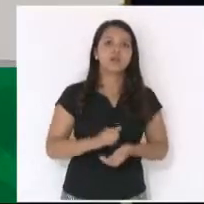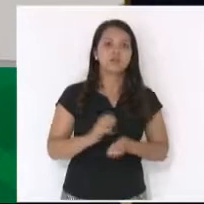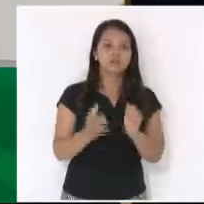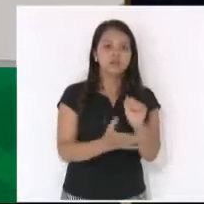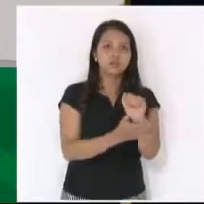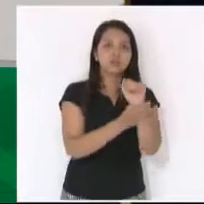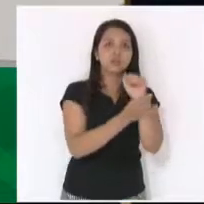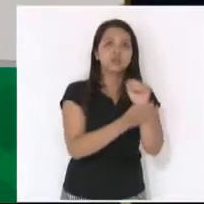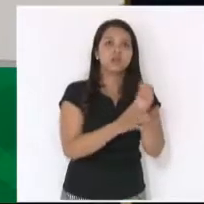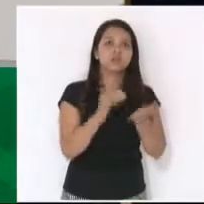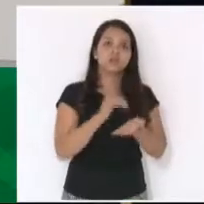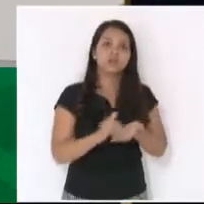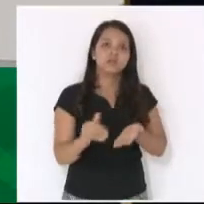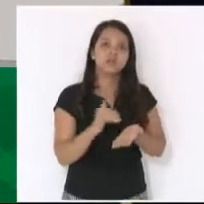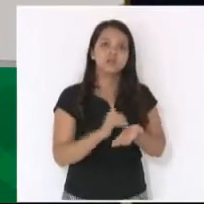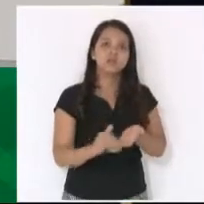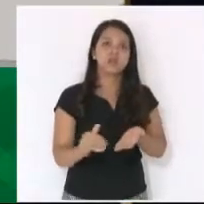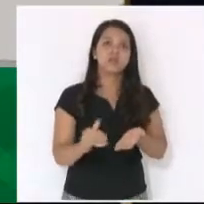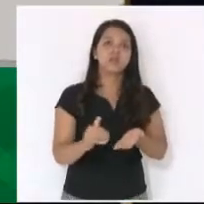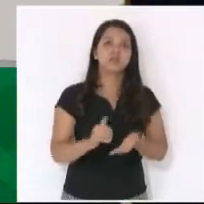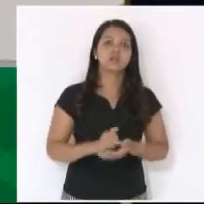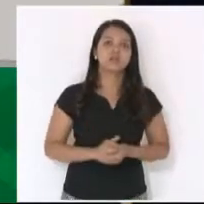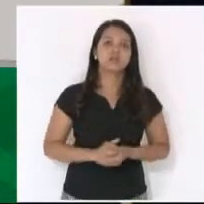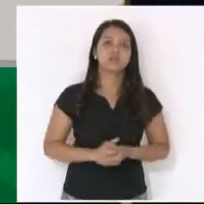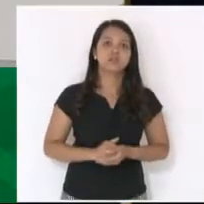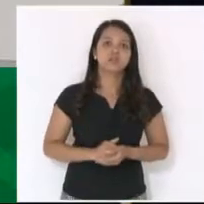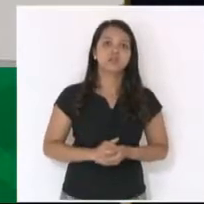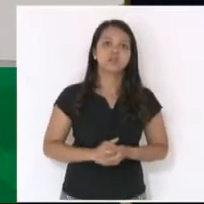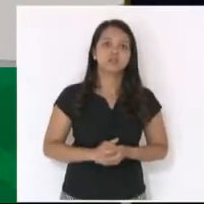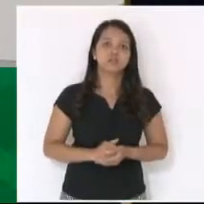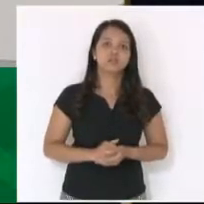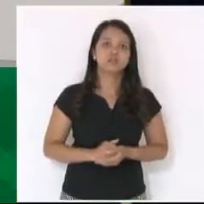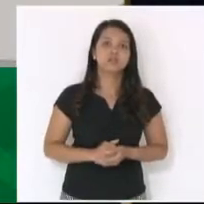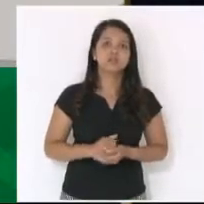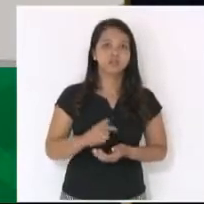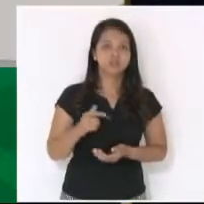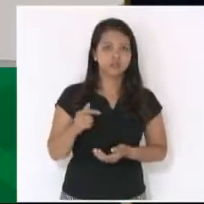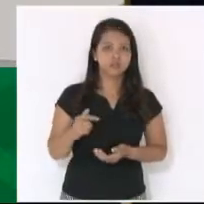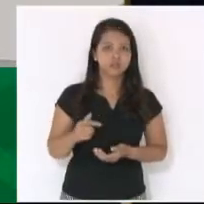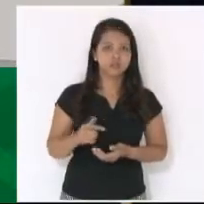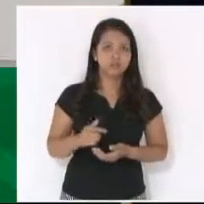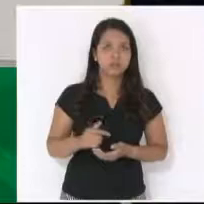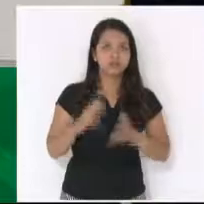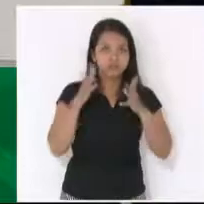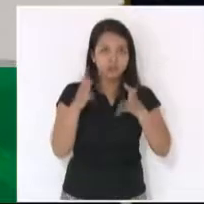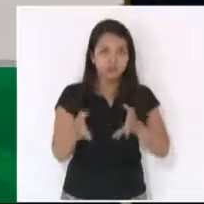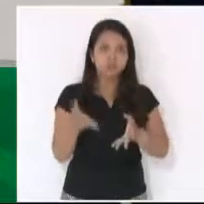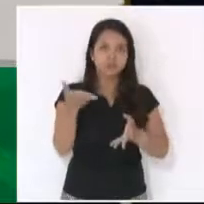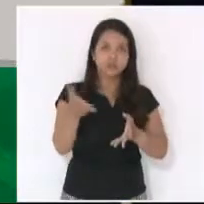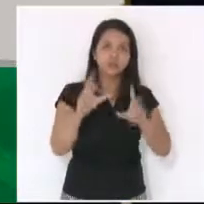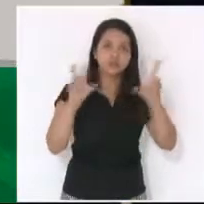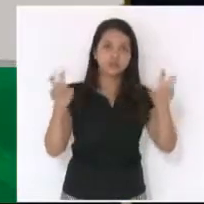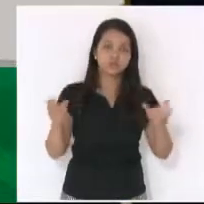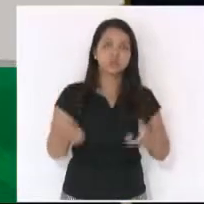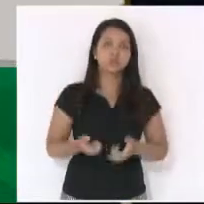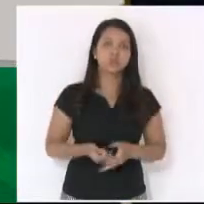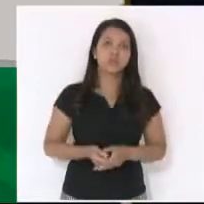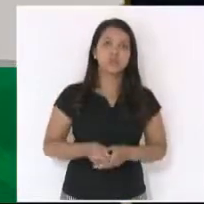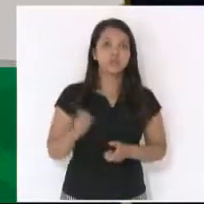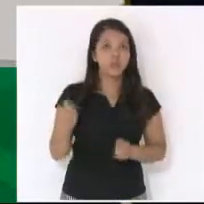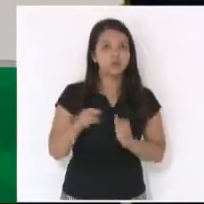de Segurança o secretário que estão questão tratando dessa questão e que